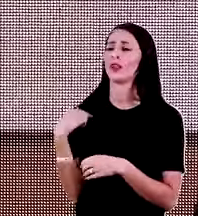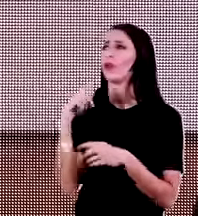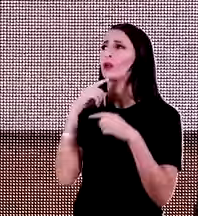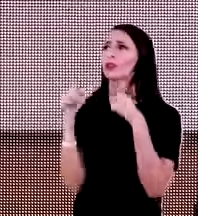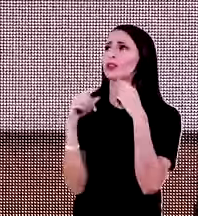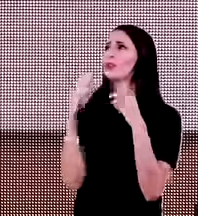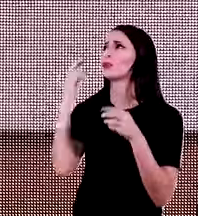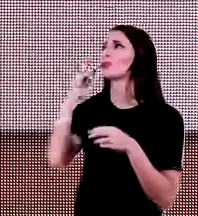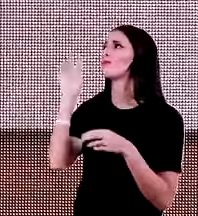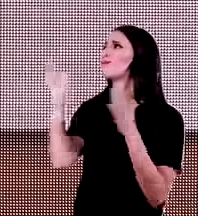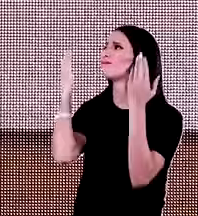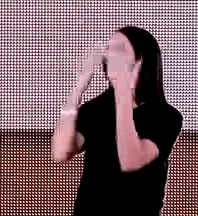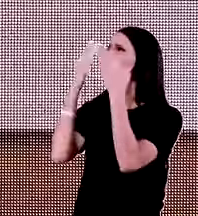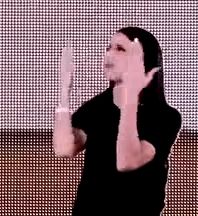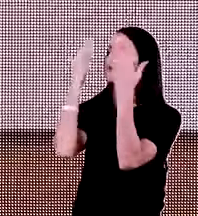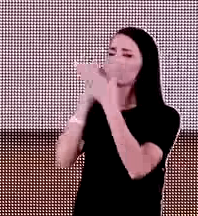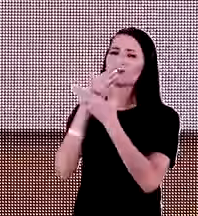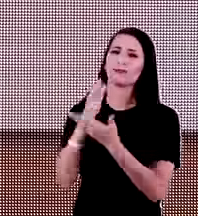mais nada.